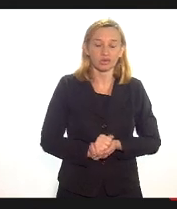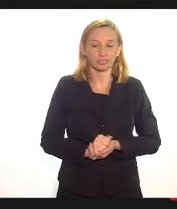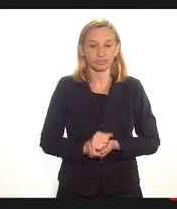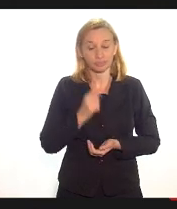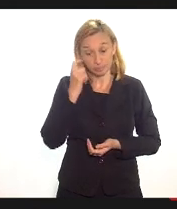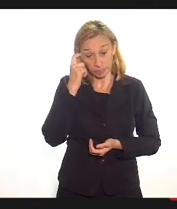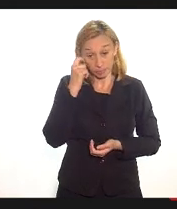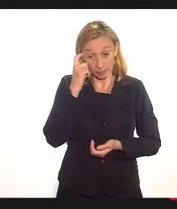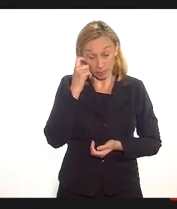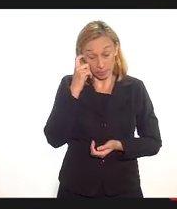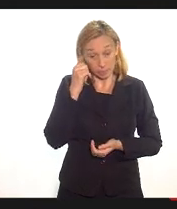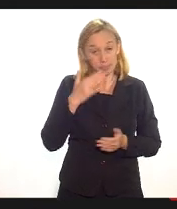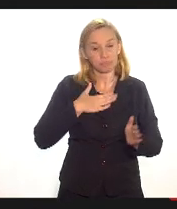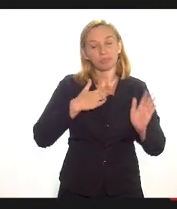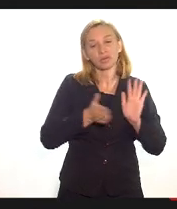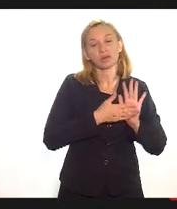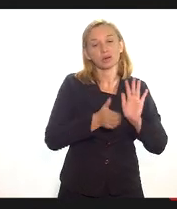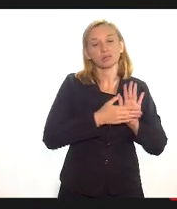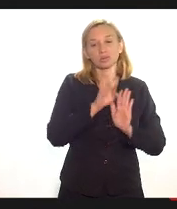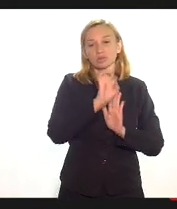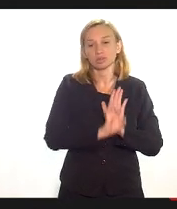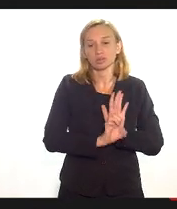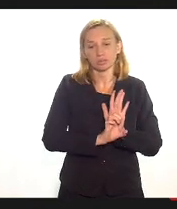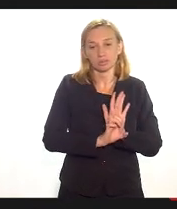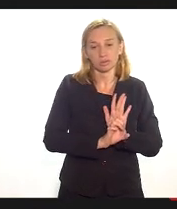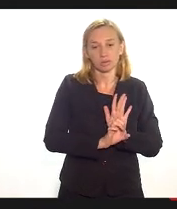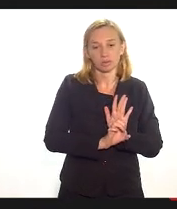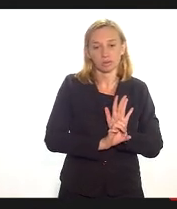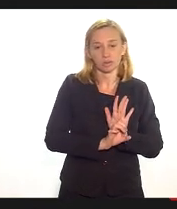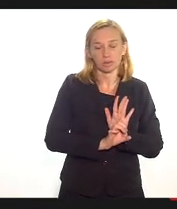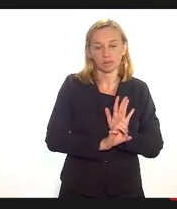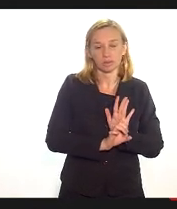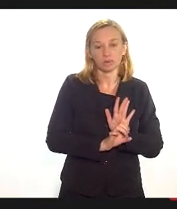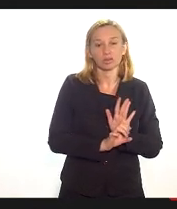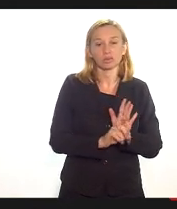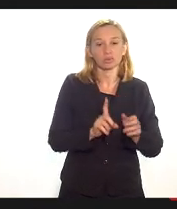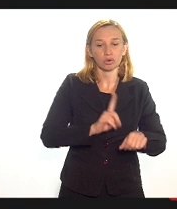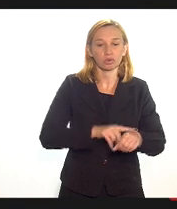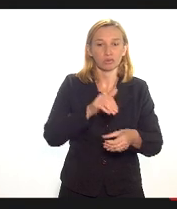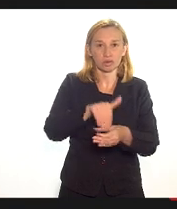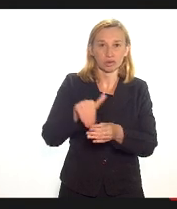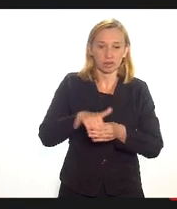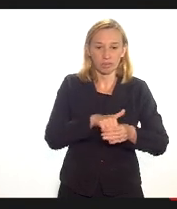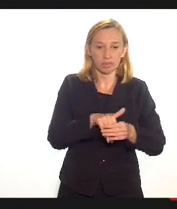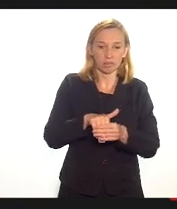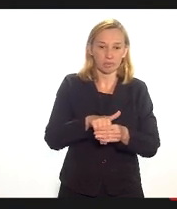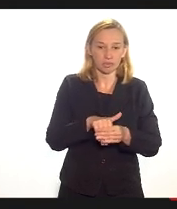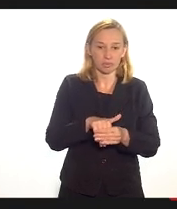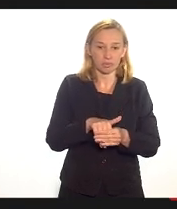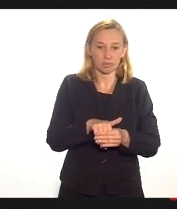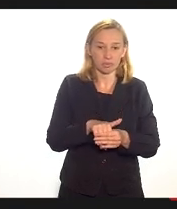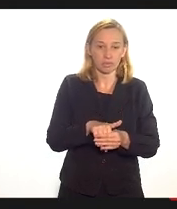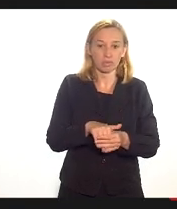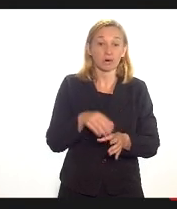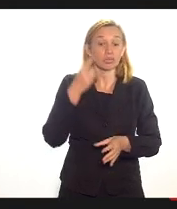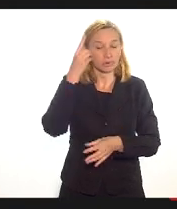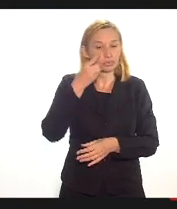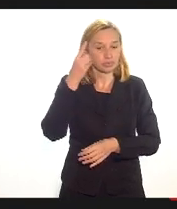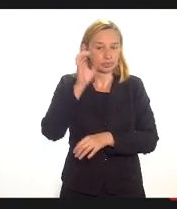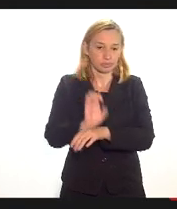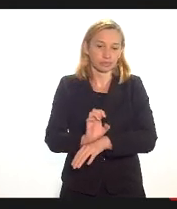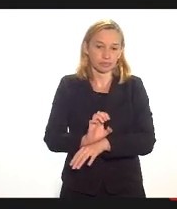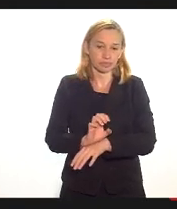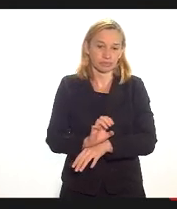posta a minha proposta de emenda supressiva, quando foi posta em votação, nem os deputados do Rio de